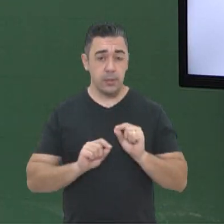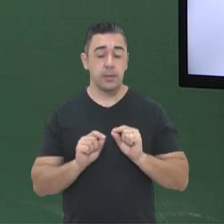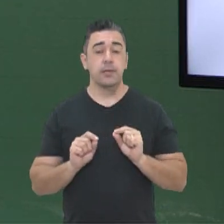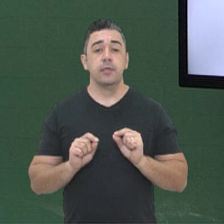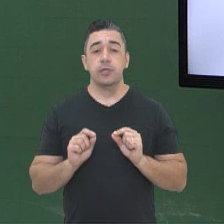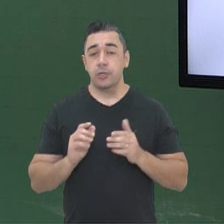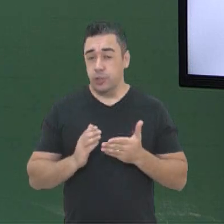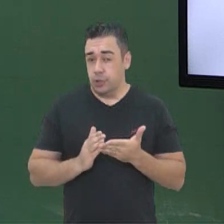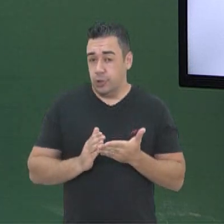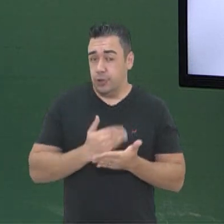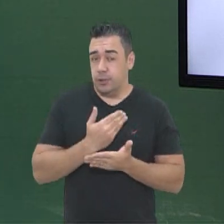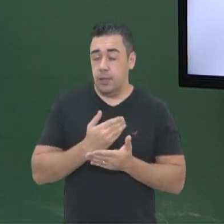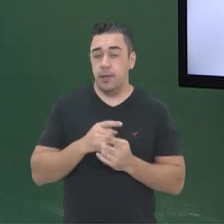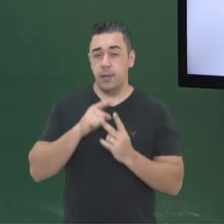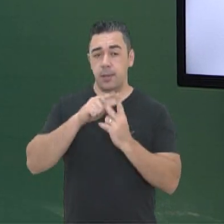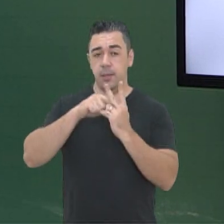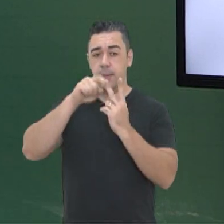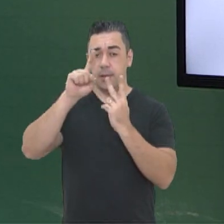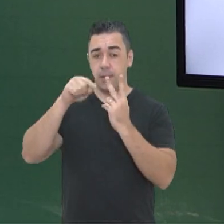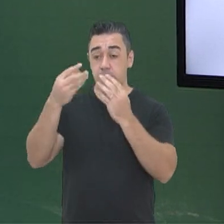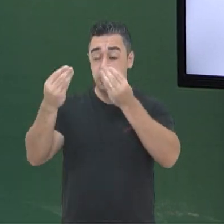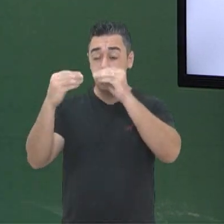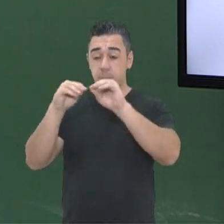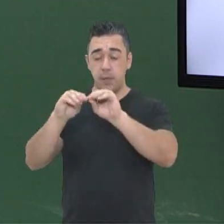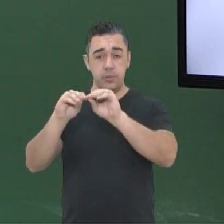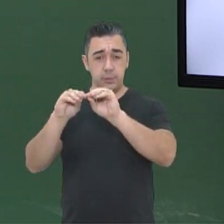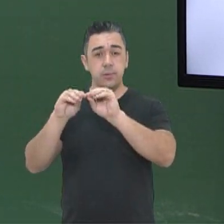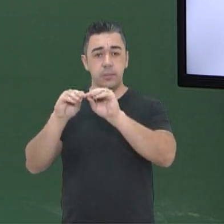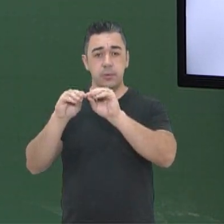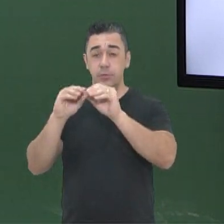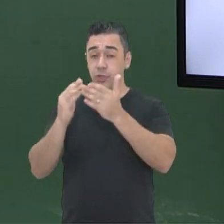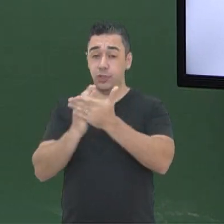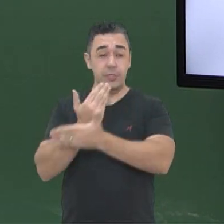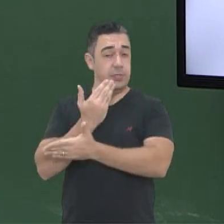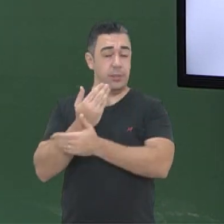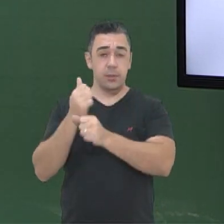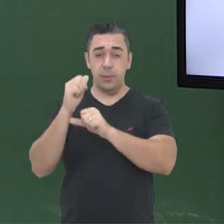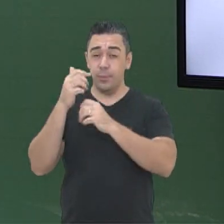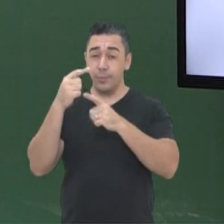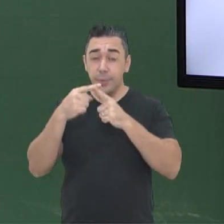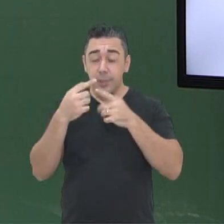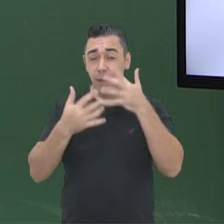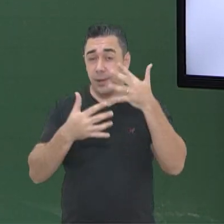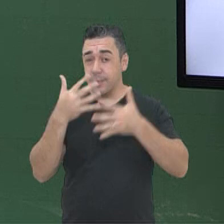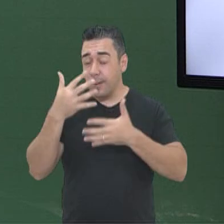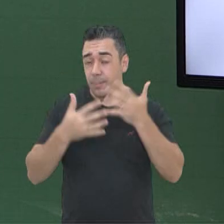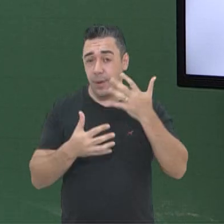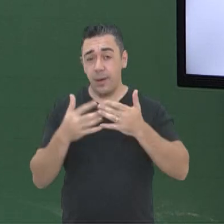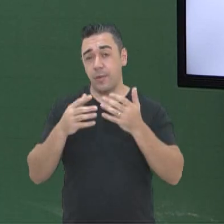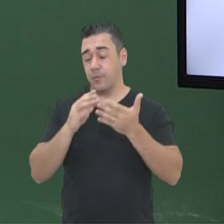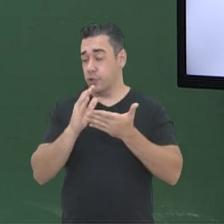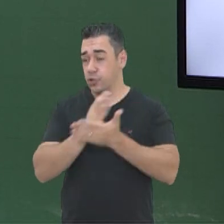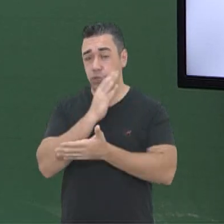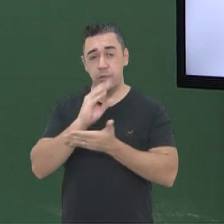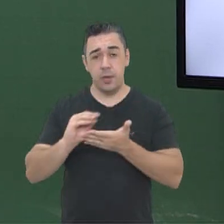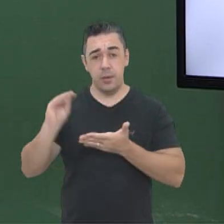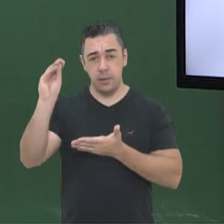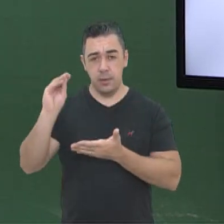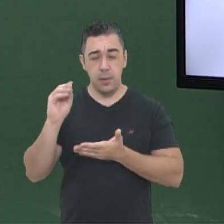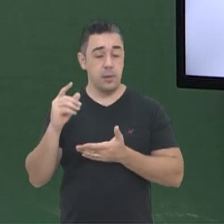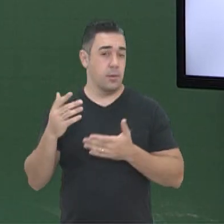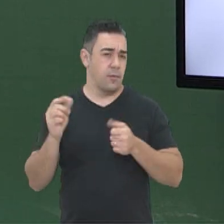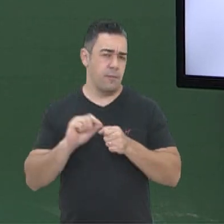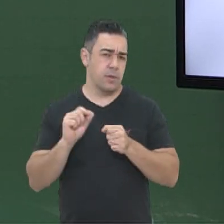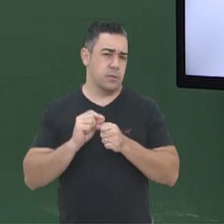Nós vamos tirar a raiz do denominador, tá? Essa raiz no denominador, ela atrapalha a gente, então nós vamos tirar essa raiz.